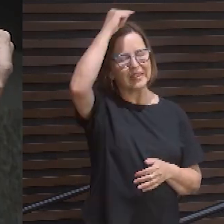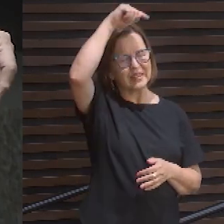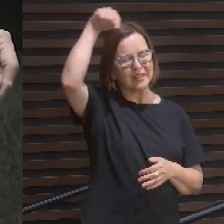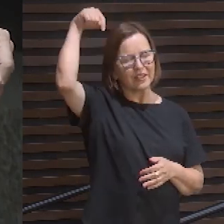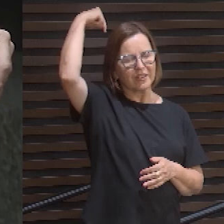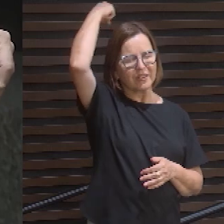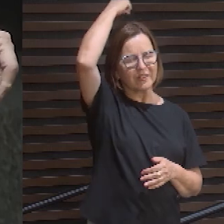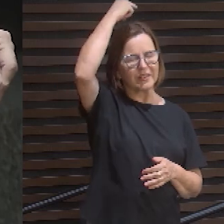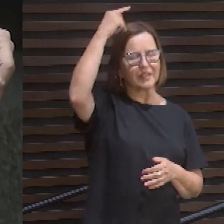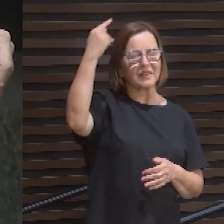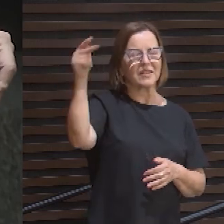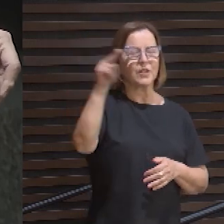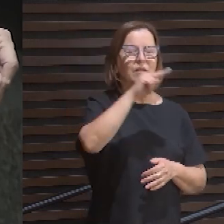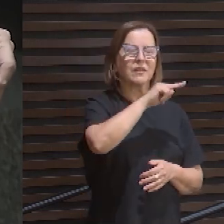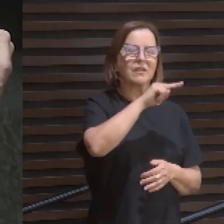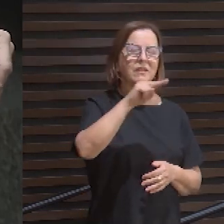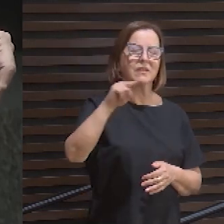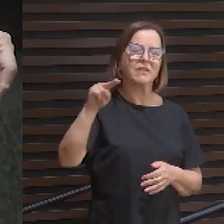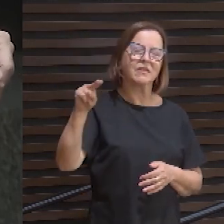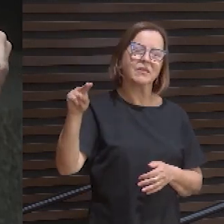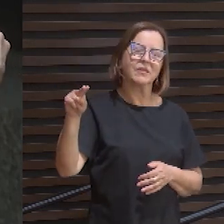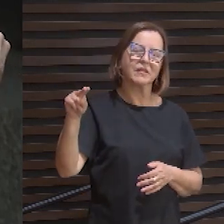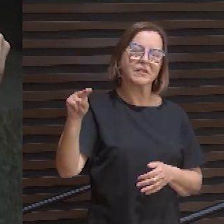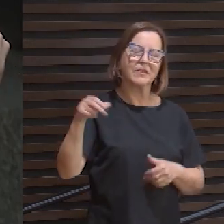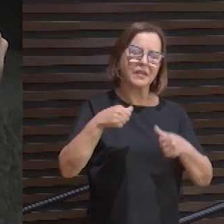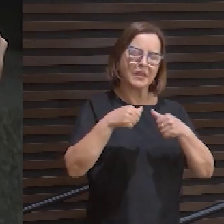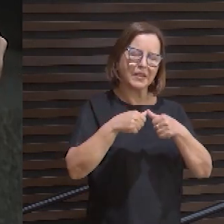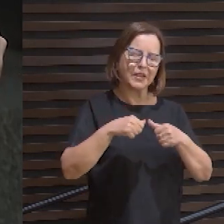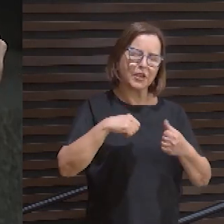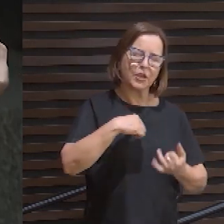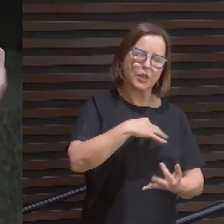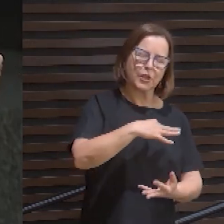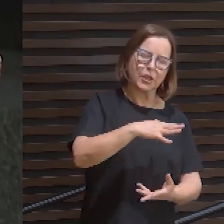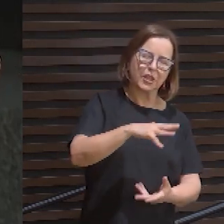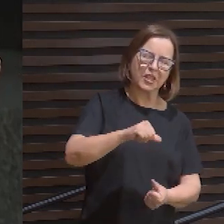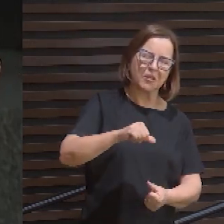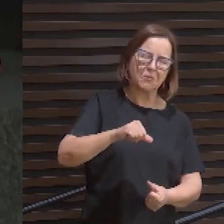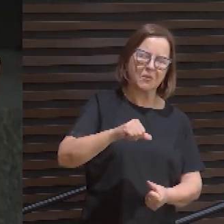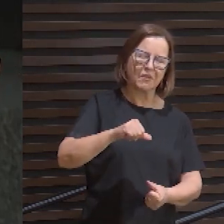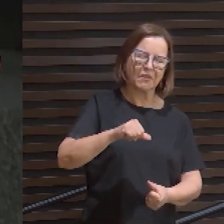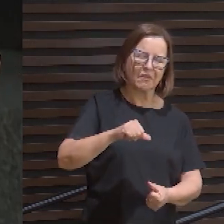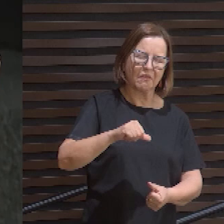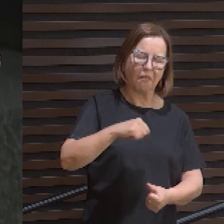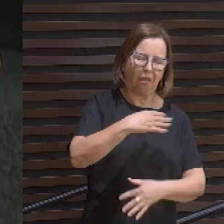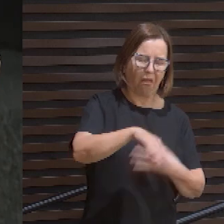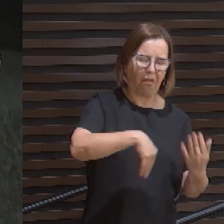santificado seja o teu nome neste mundo transtornado.